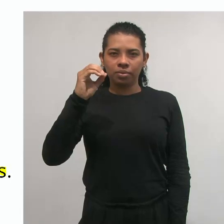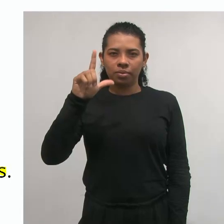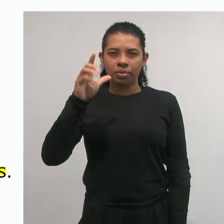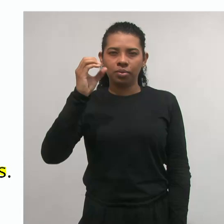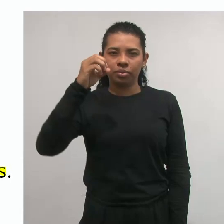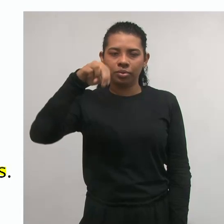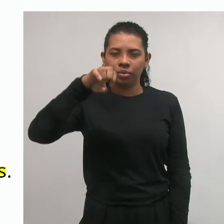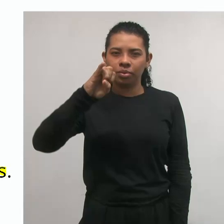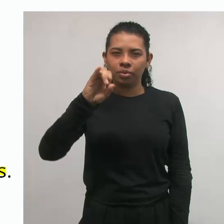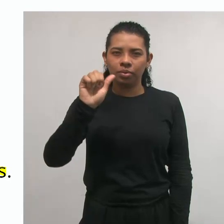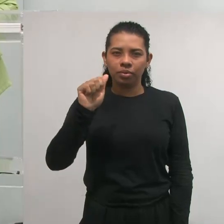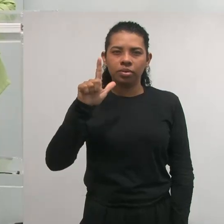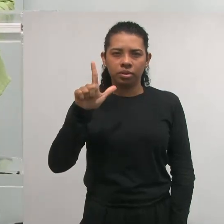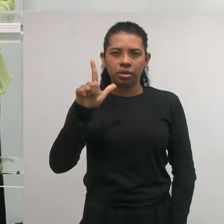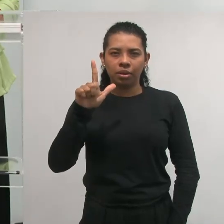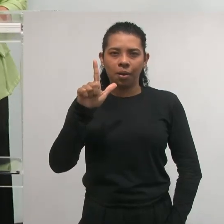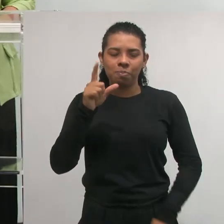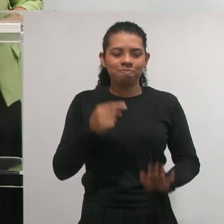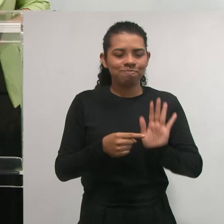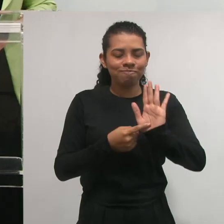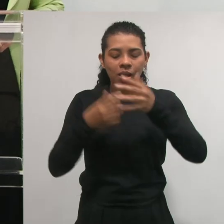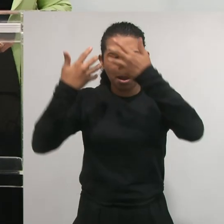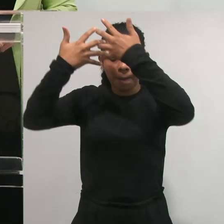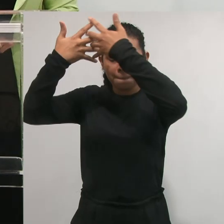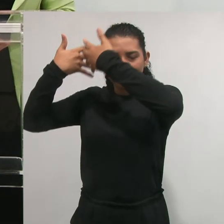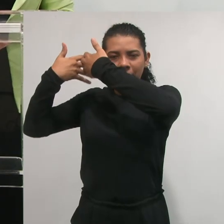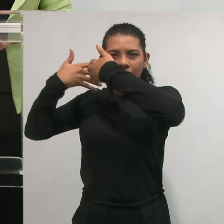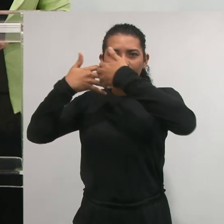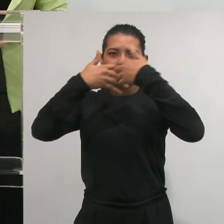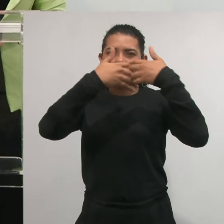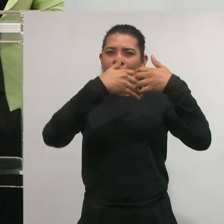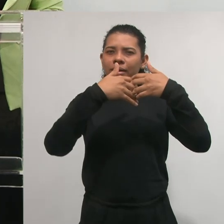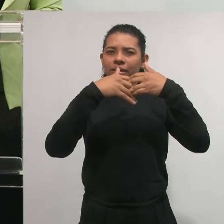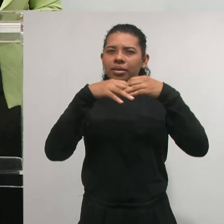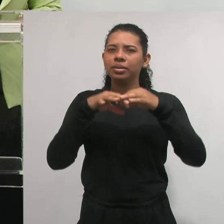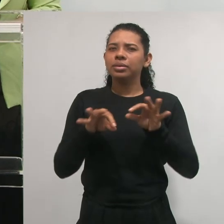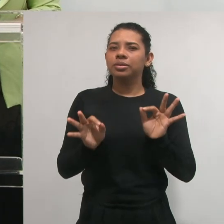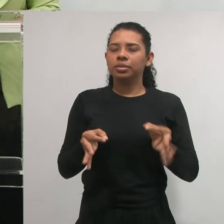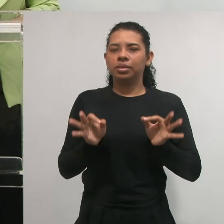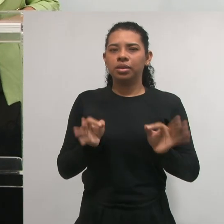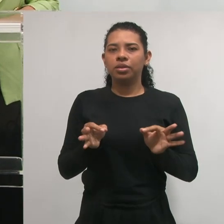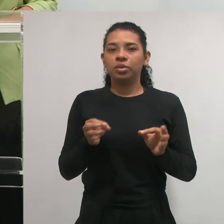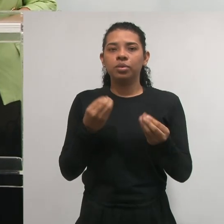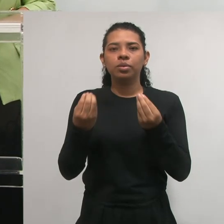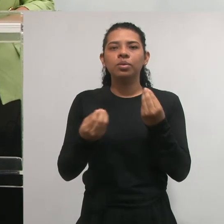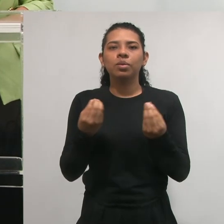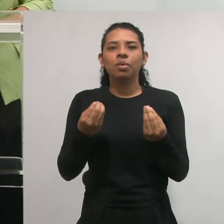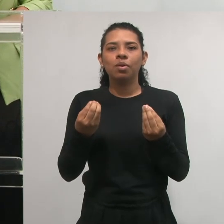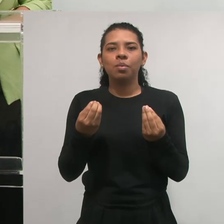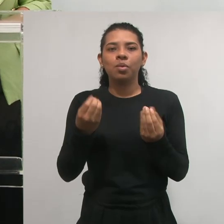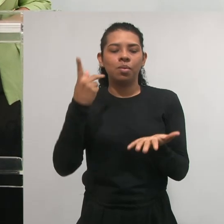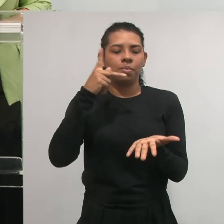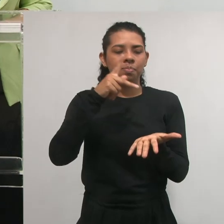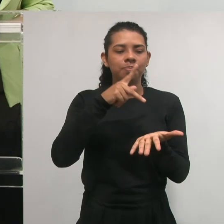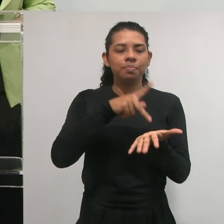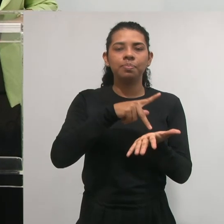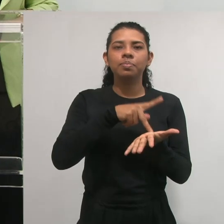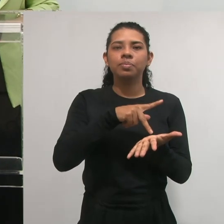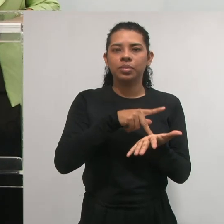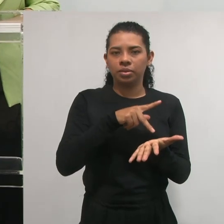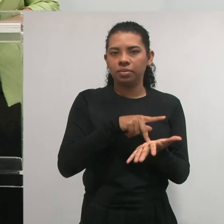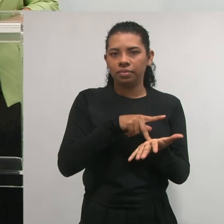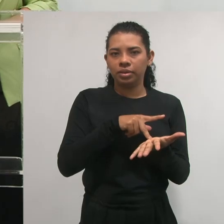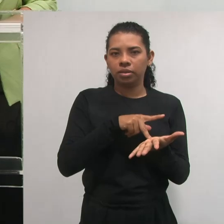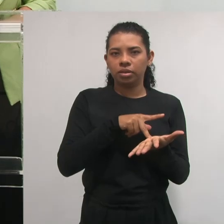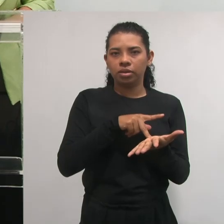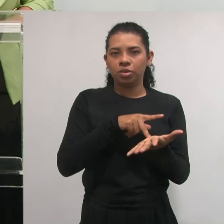traz para a gente aí uma teoria que nos impõe refletir sobre a nossa realidade